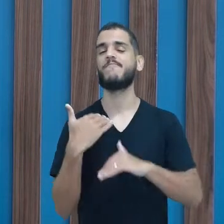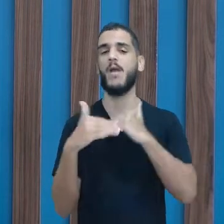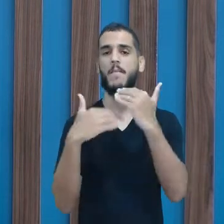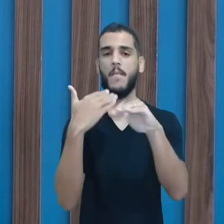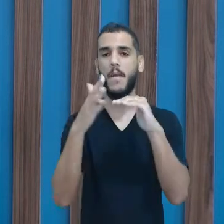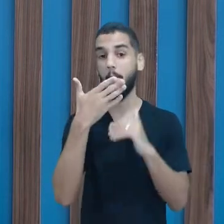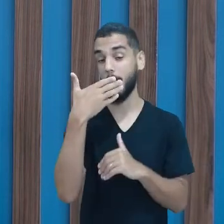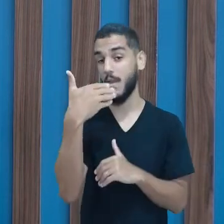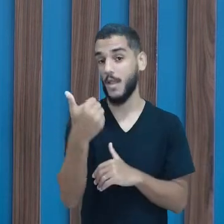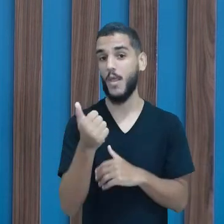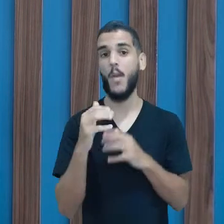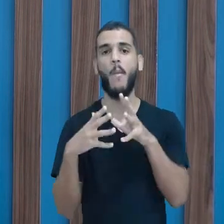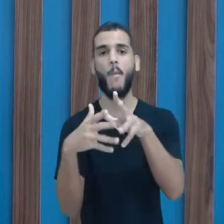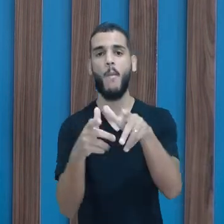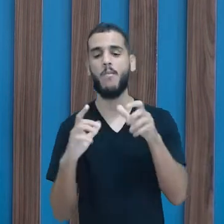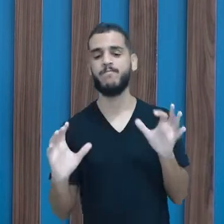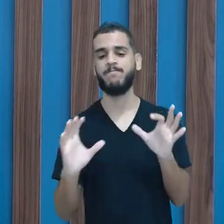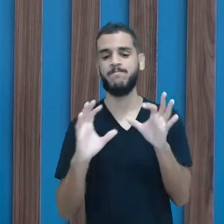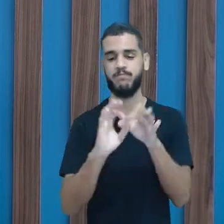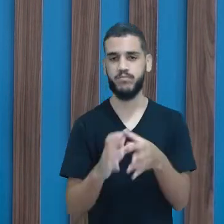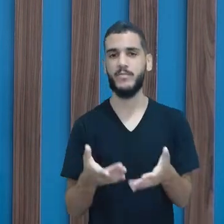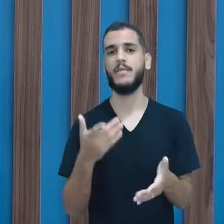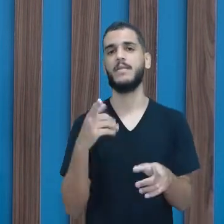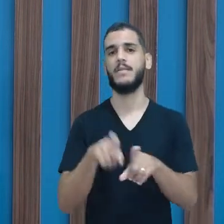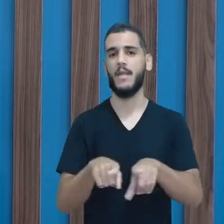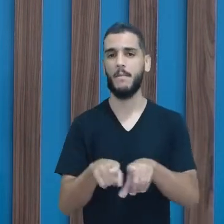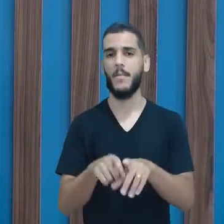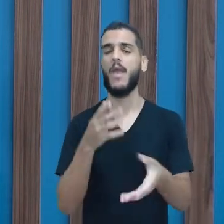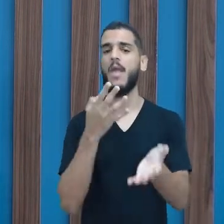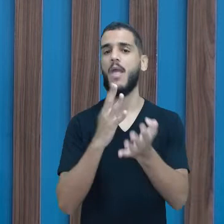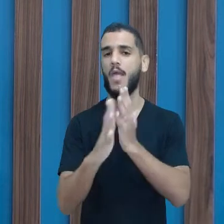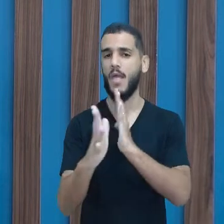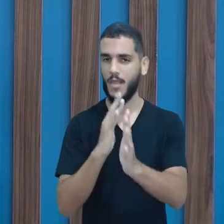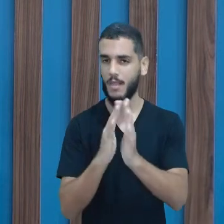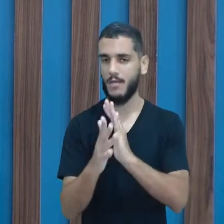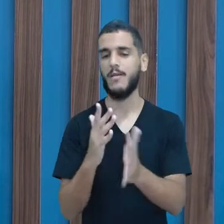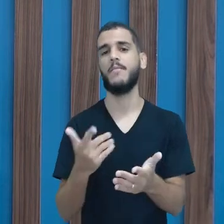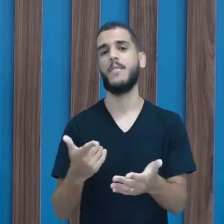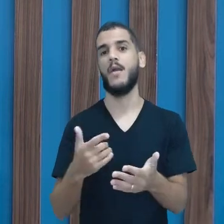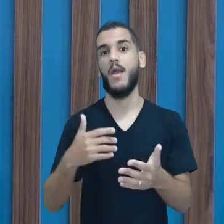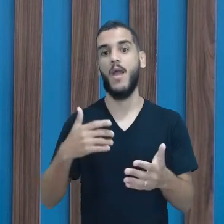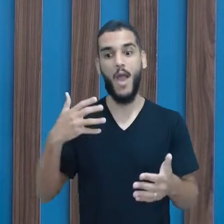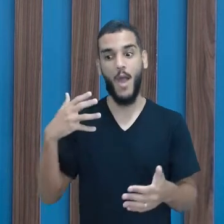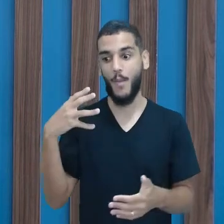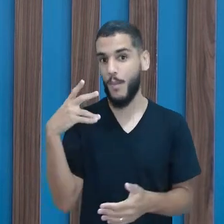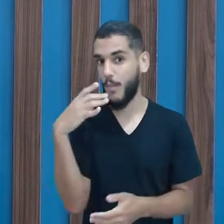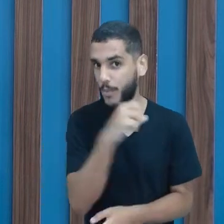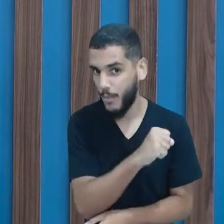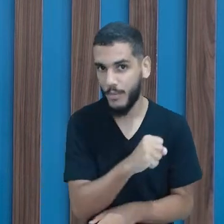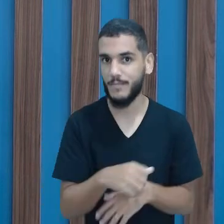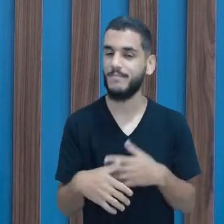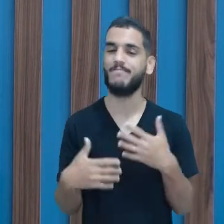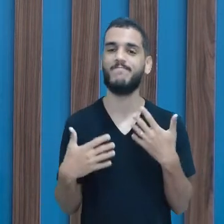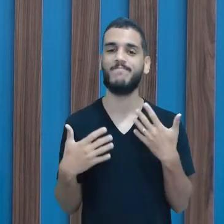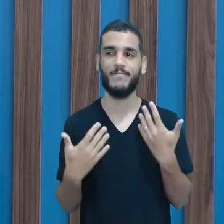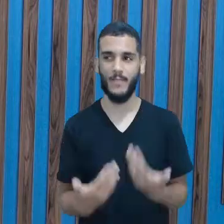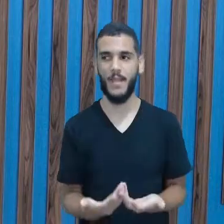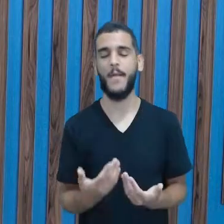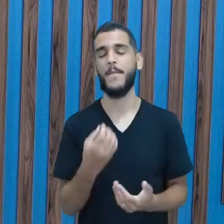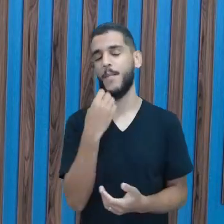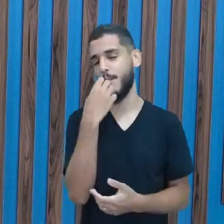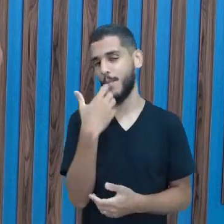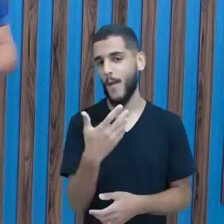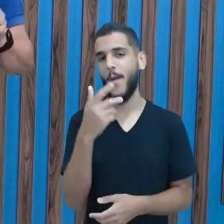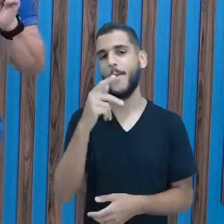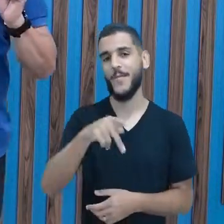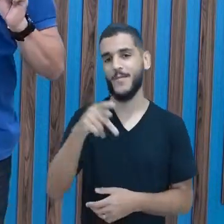desenvolvido, o mundo mais integrado, o mundo mais dinâmico, bem mais acelerado comparado a tempos passados. Muito bem,